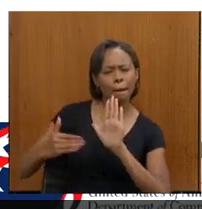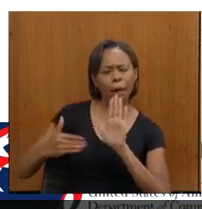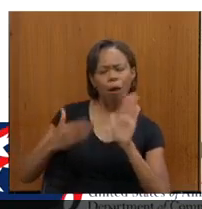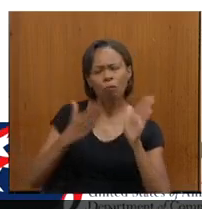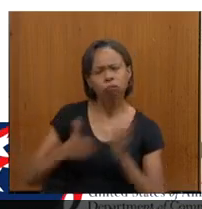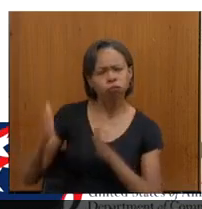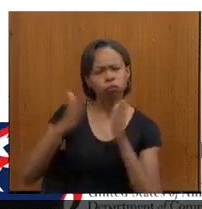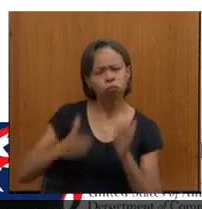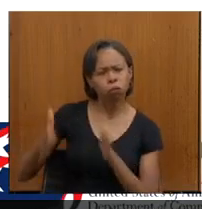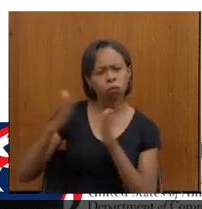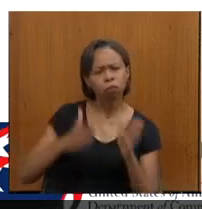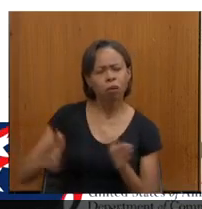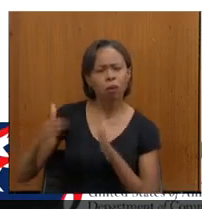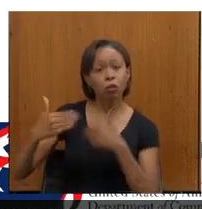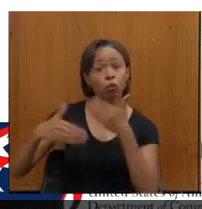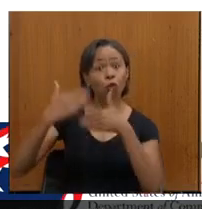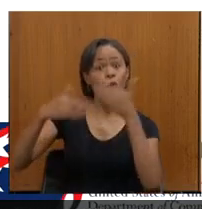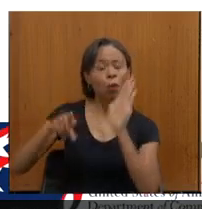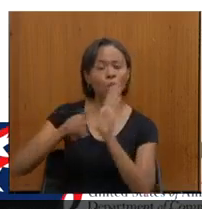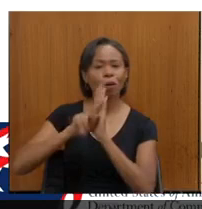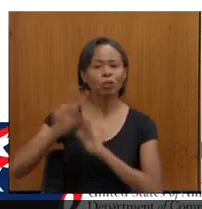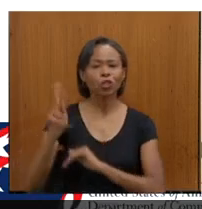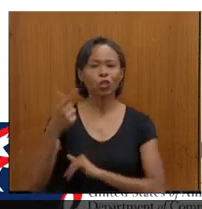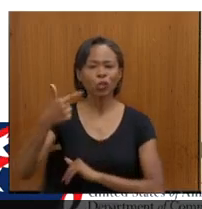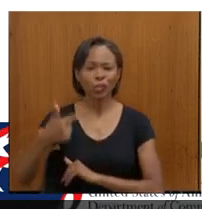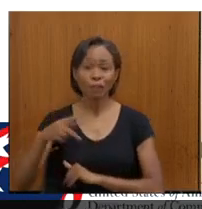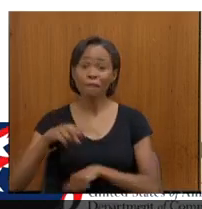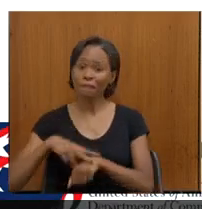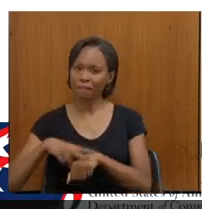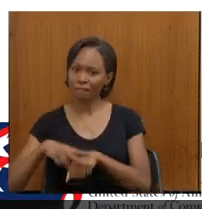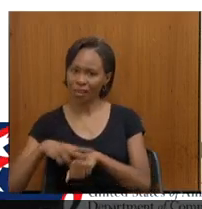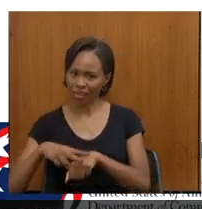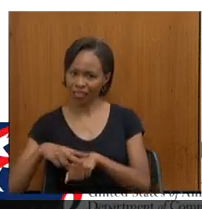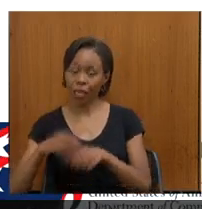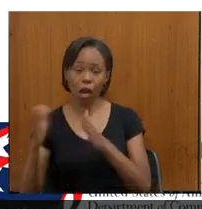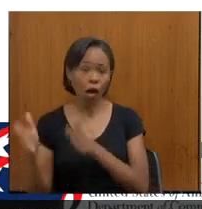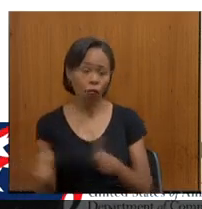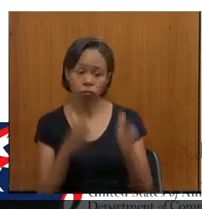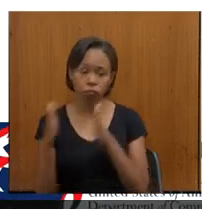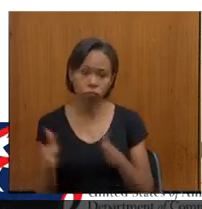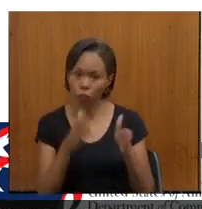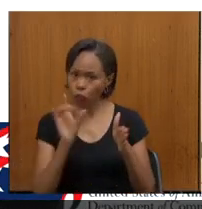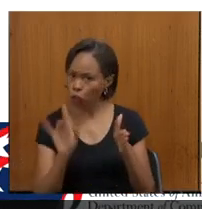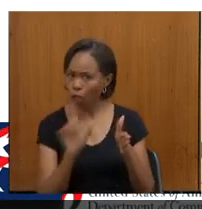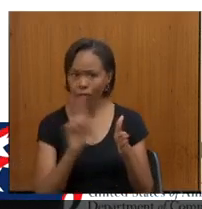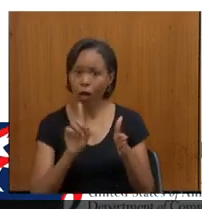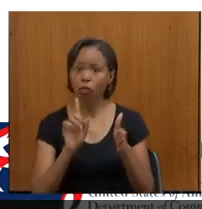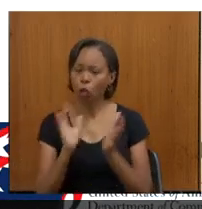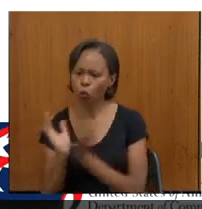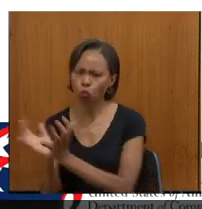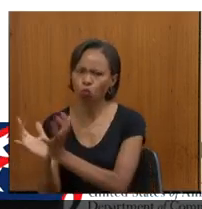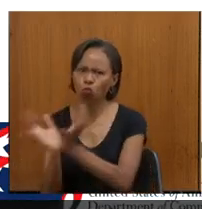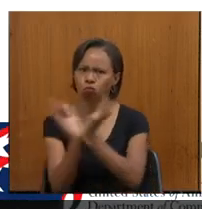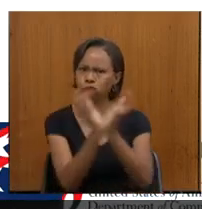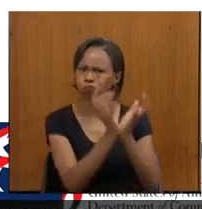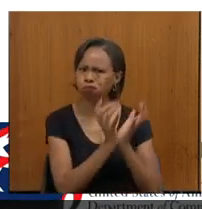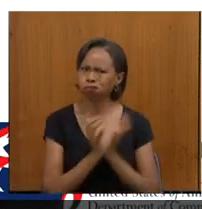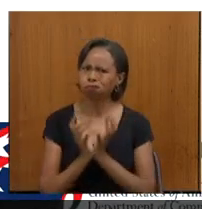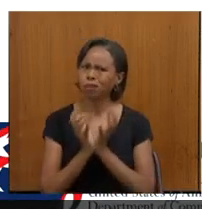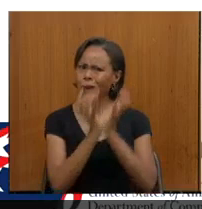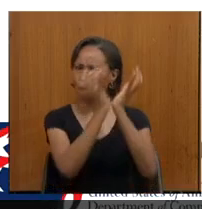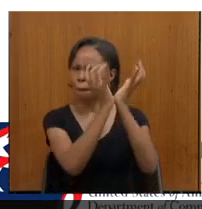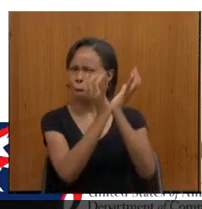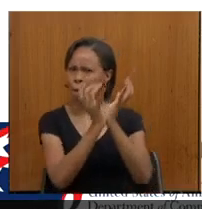hidrogênio verde que é importante a gente a gente coloca muito na produção mas ela é toda uma cadeia Então a partir das energias